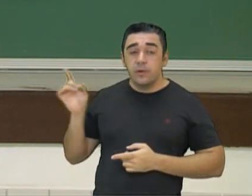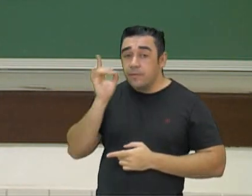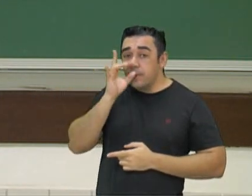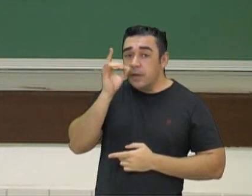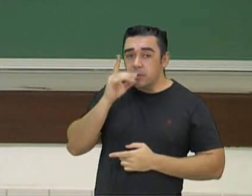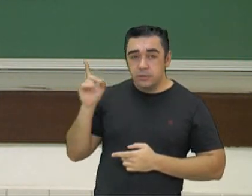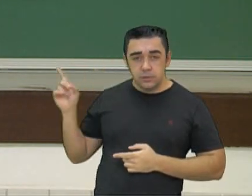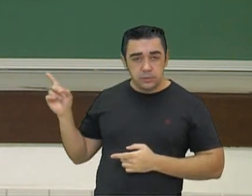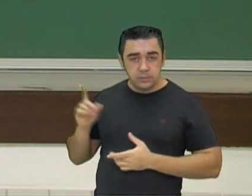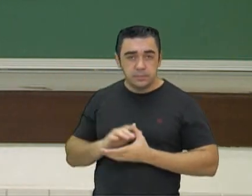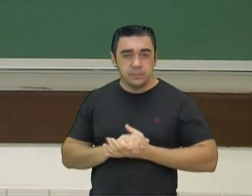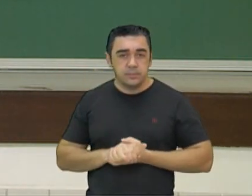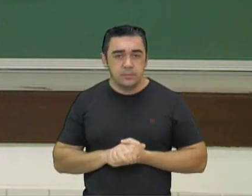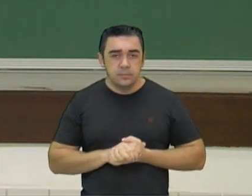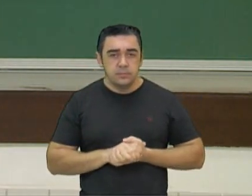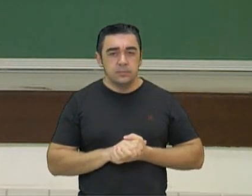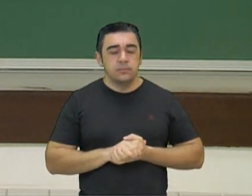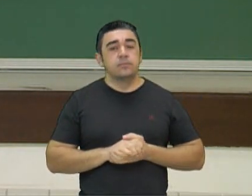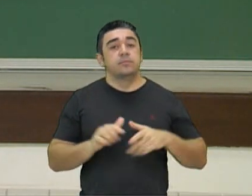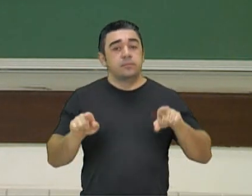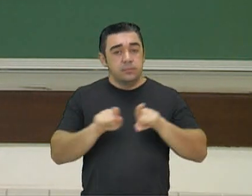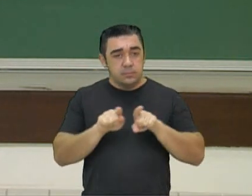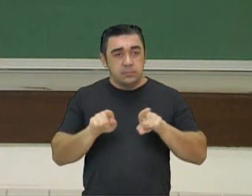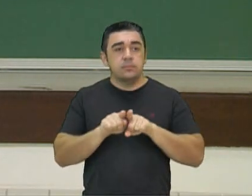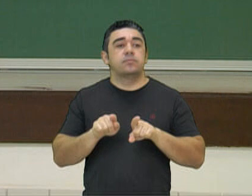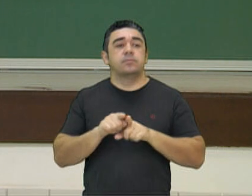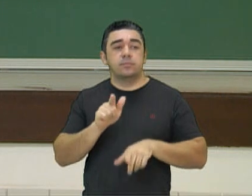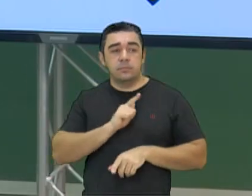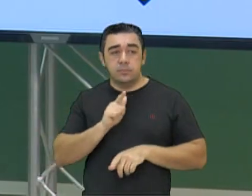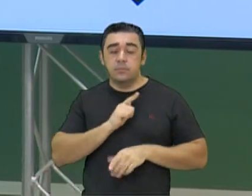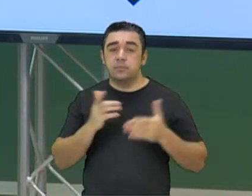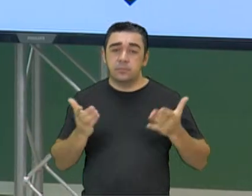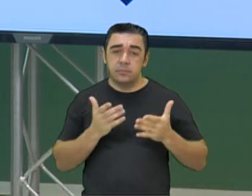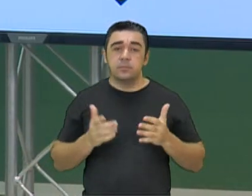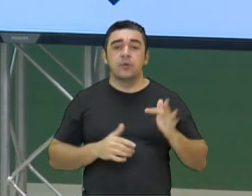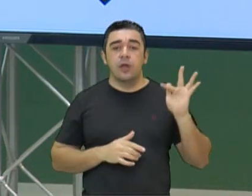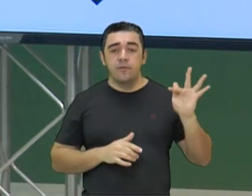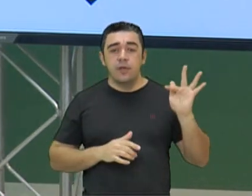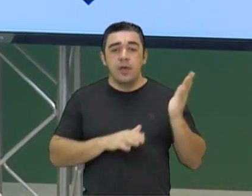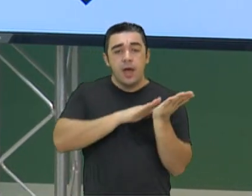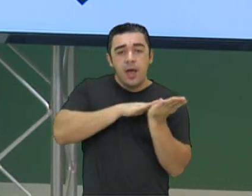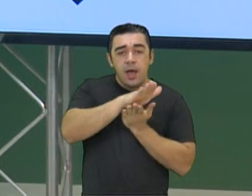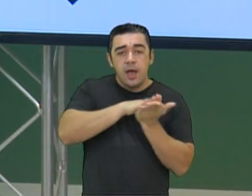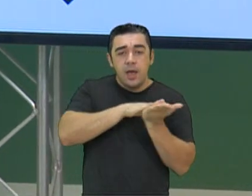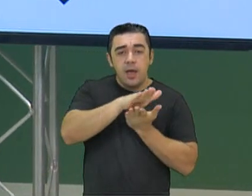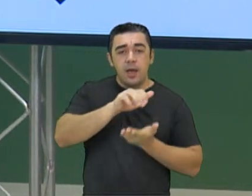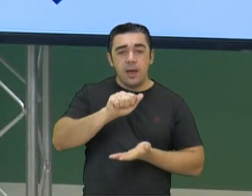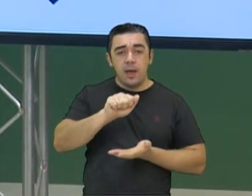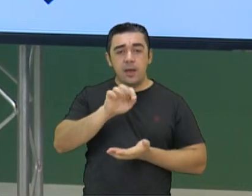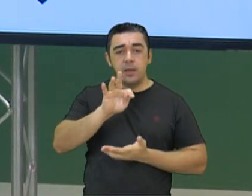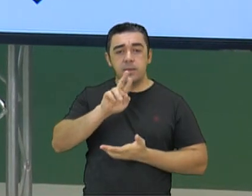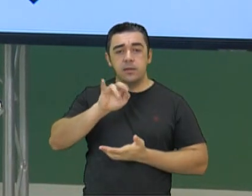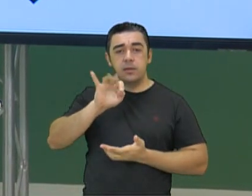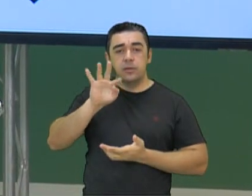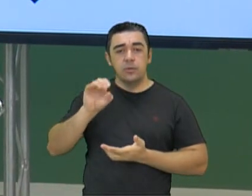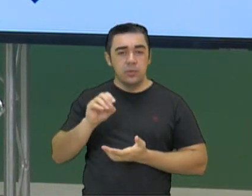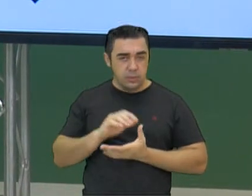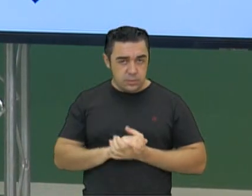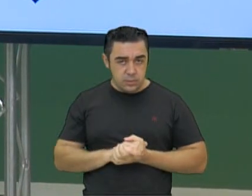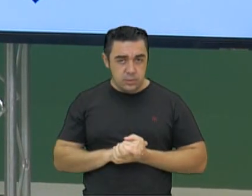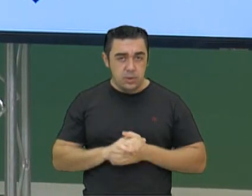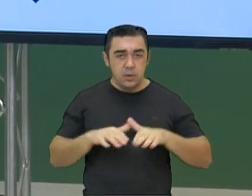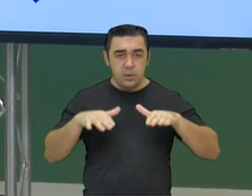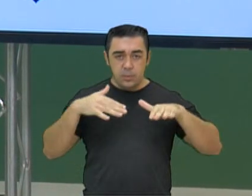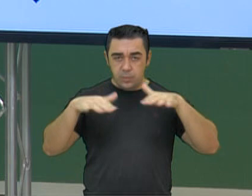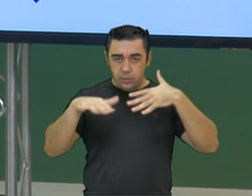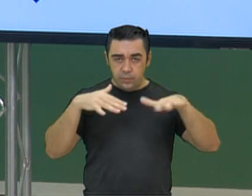que você está vendo aqui, né? Além disso, agora nós temos a força de atrito, né? Então, nesse caso aqui, eu coloquei que o